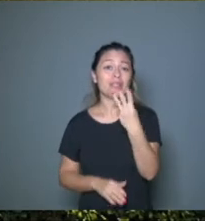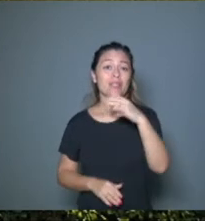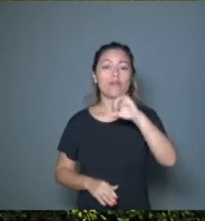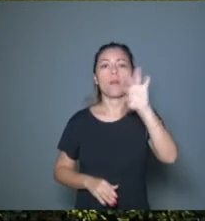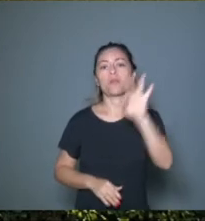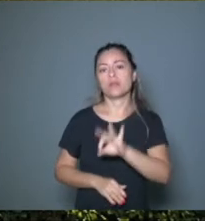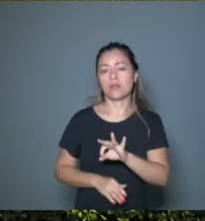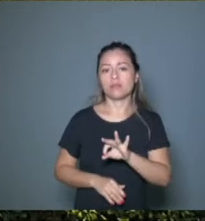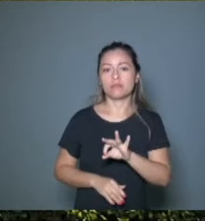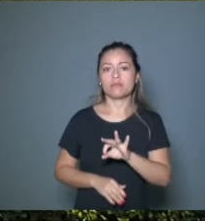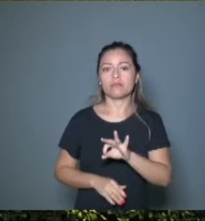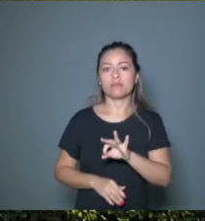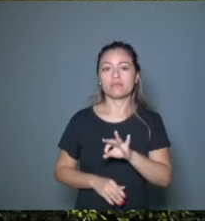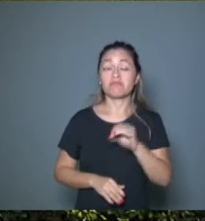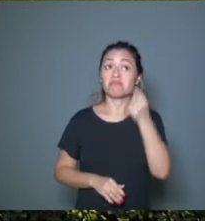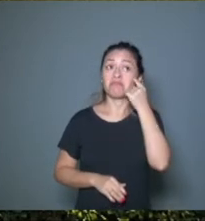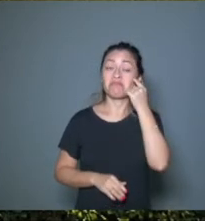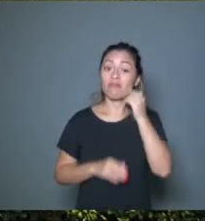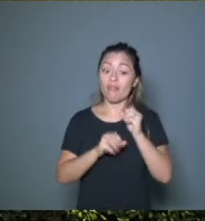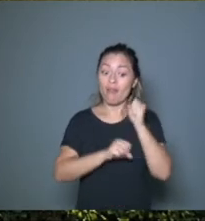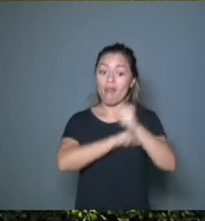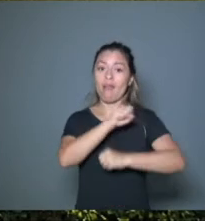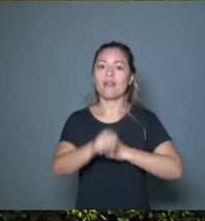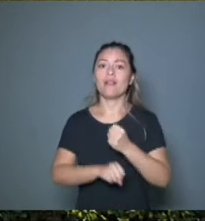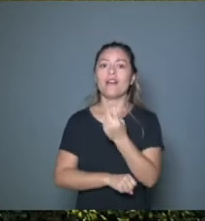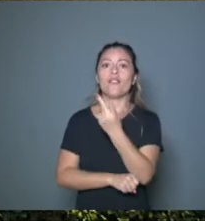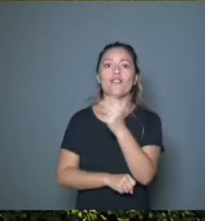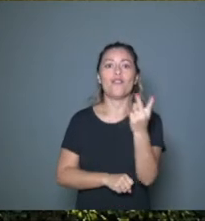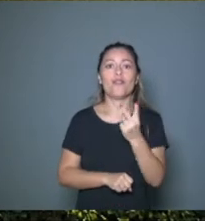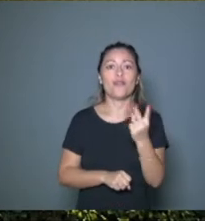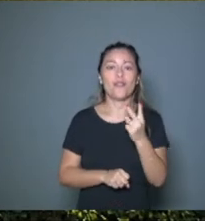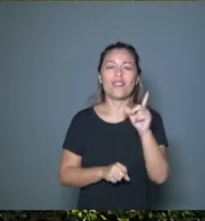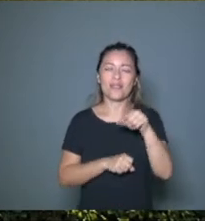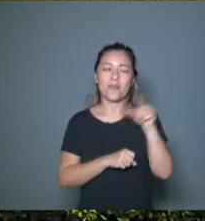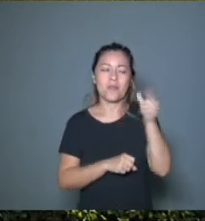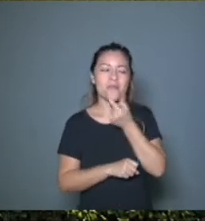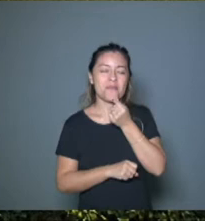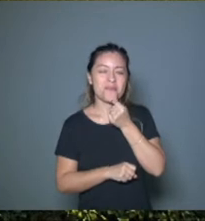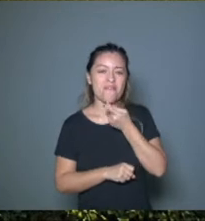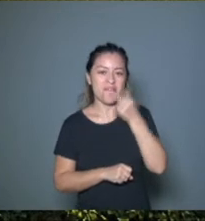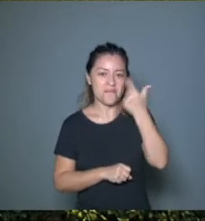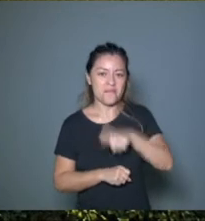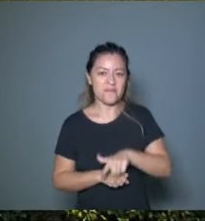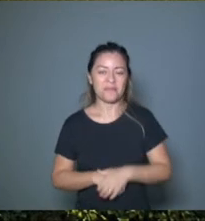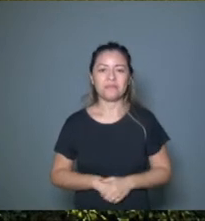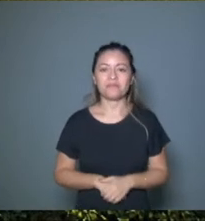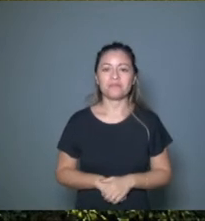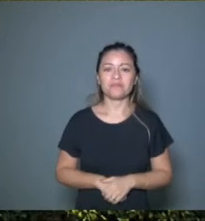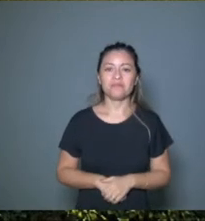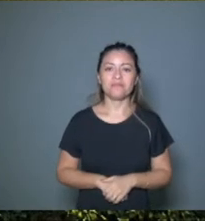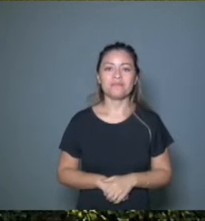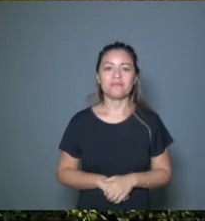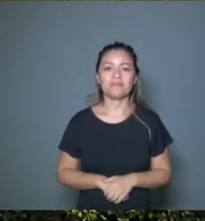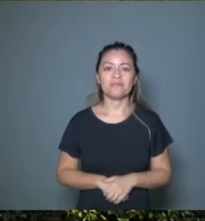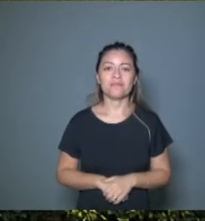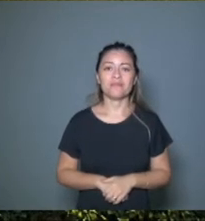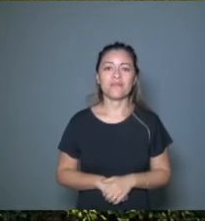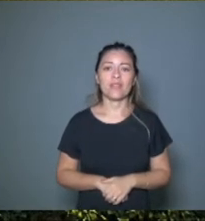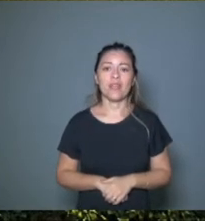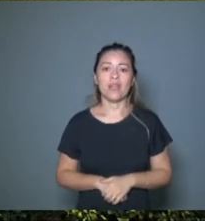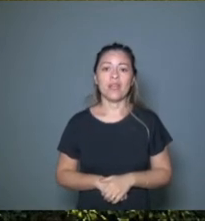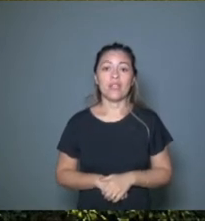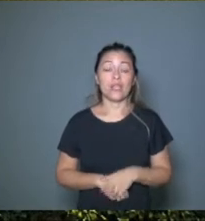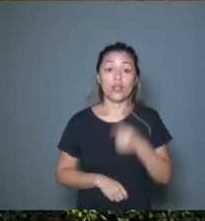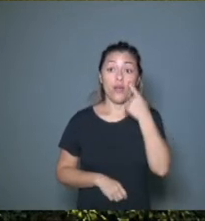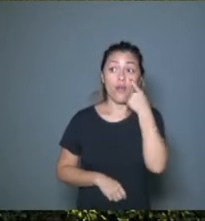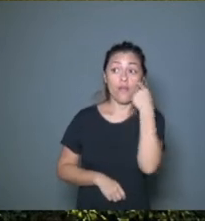né, e promete muito para o ano de 2022, que depois o Paulo Renato vai falar mais um pouquinho. Quando a gente olha o lucro líquido, que chegou